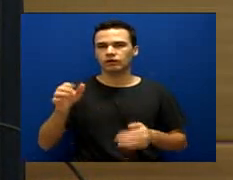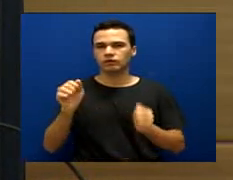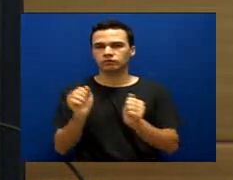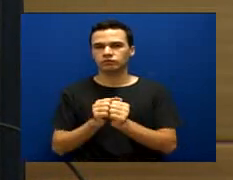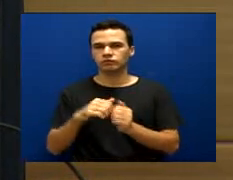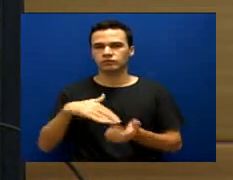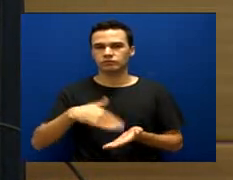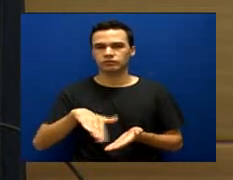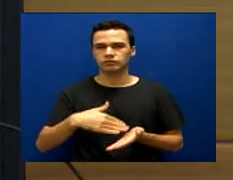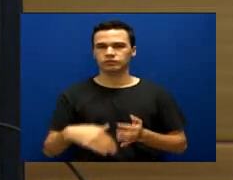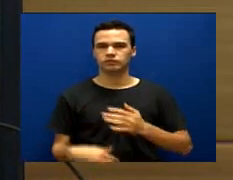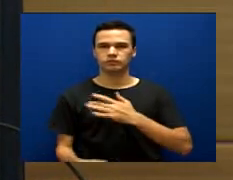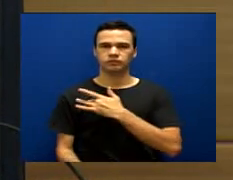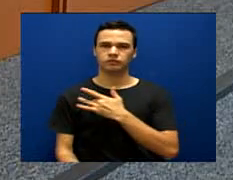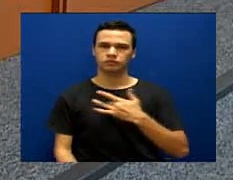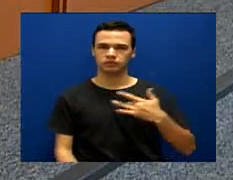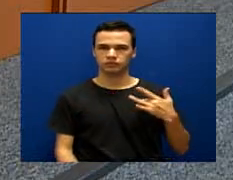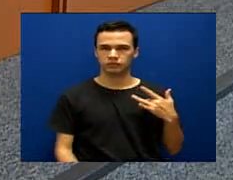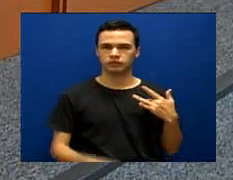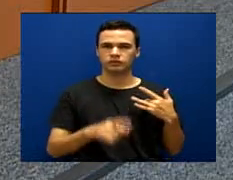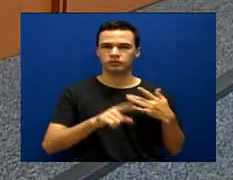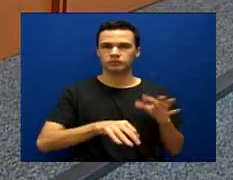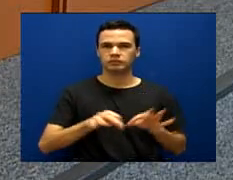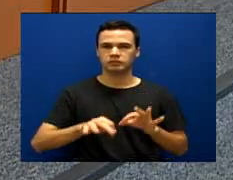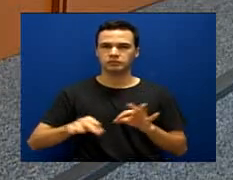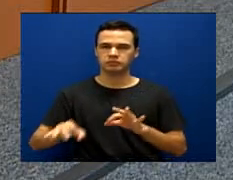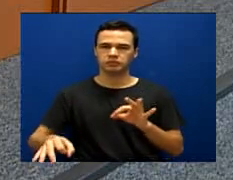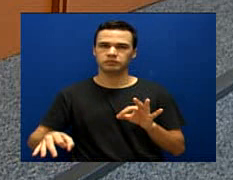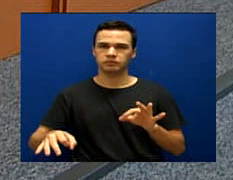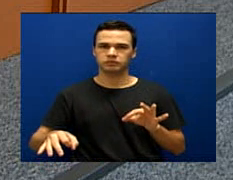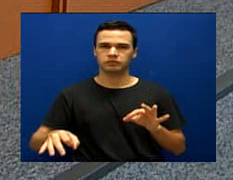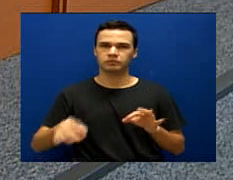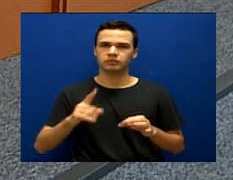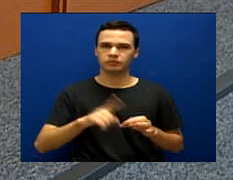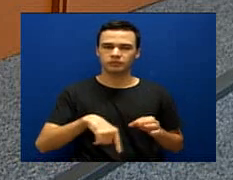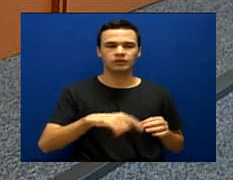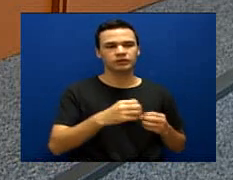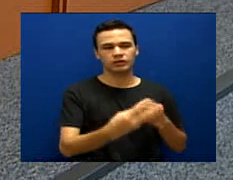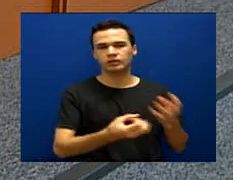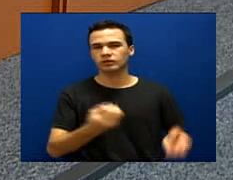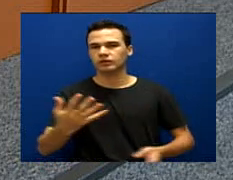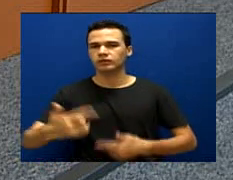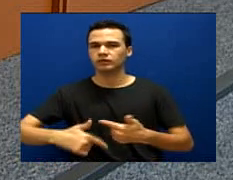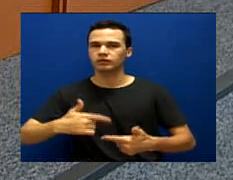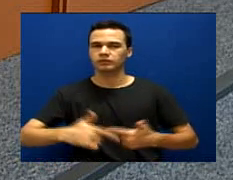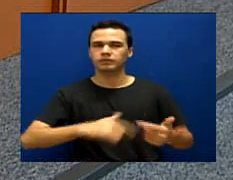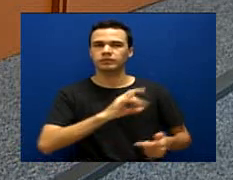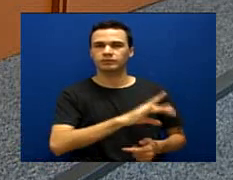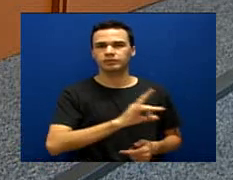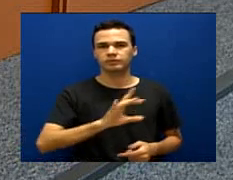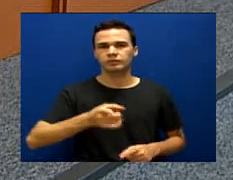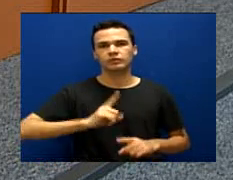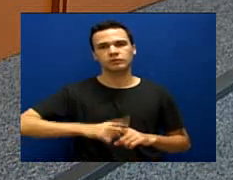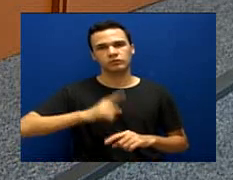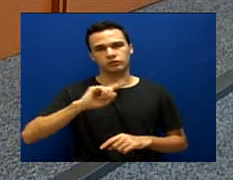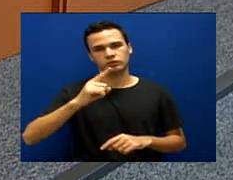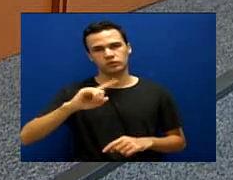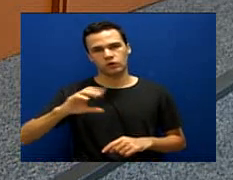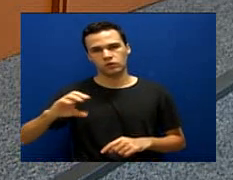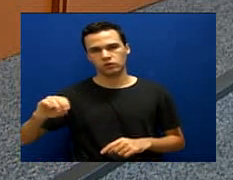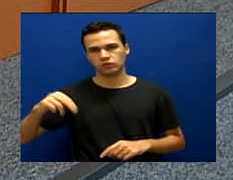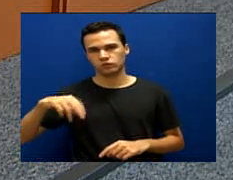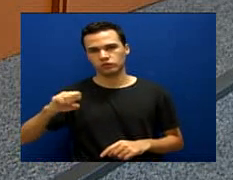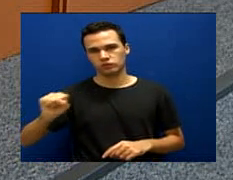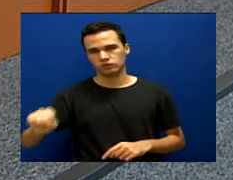secretário de Saúde, onde vai fazer essa composição, distribuição de tarefas das duas partes, porque tem a parte de zoonoses também,